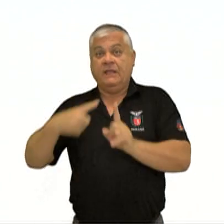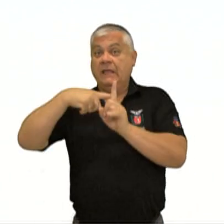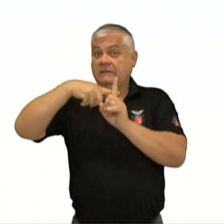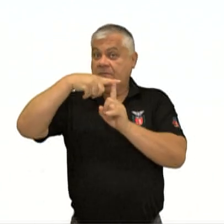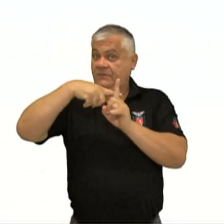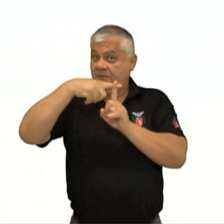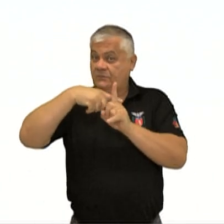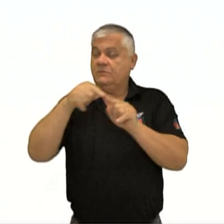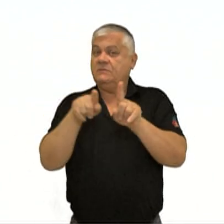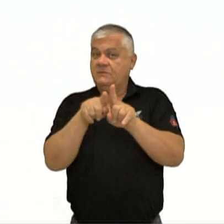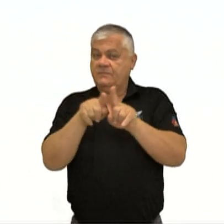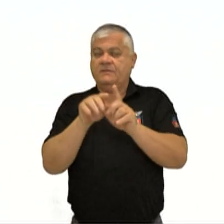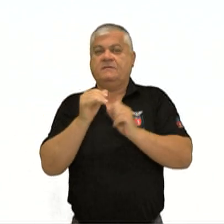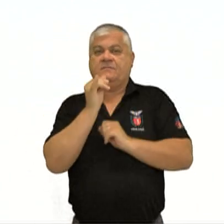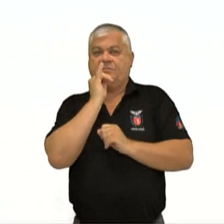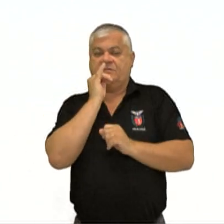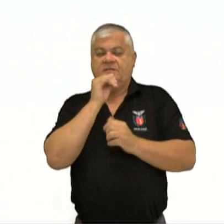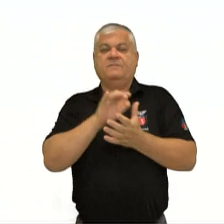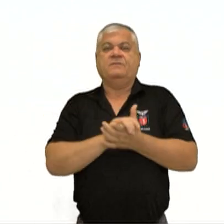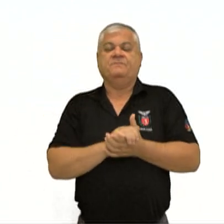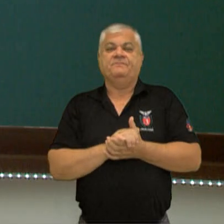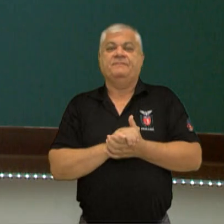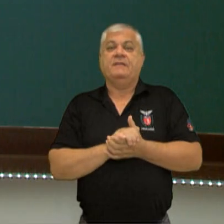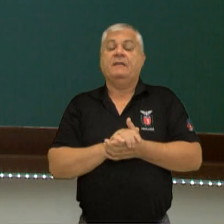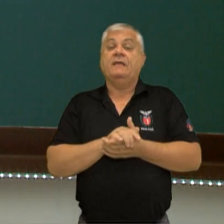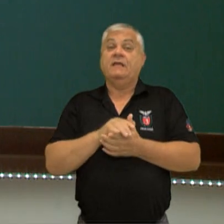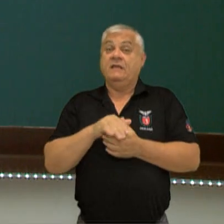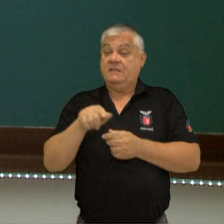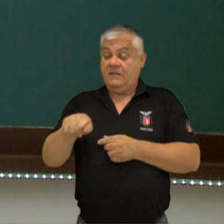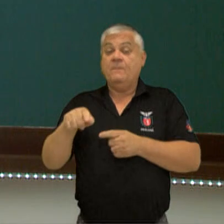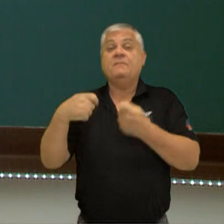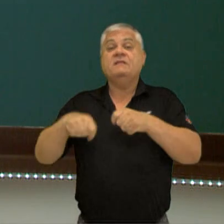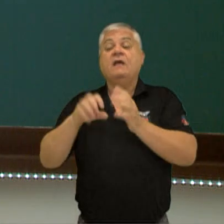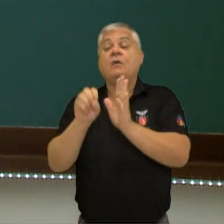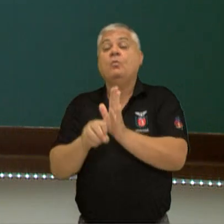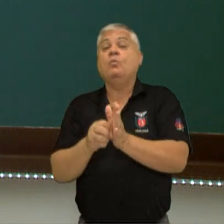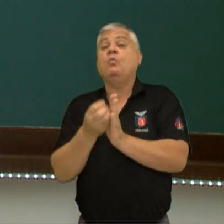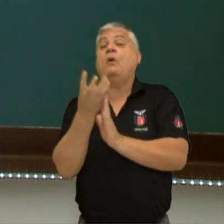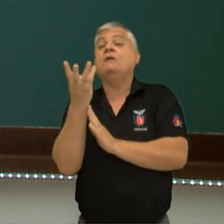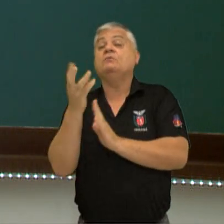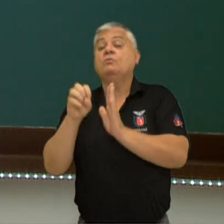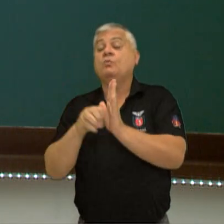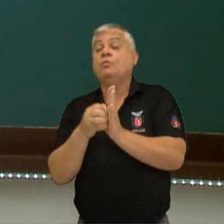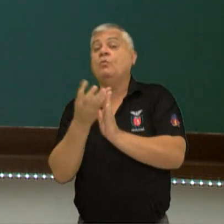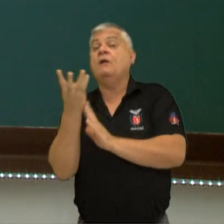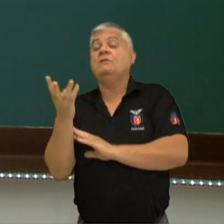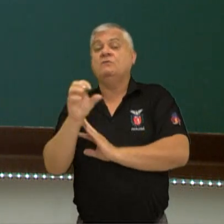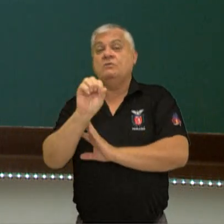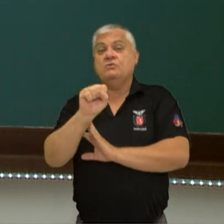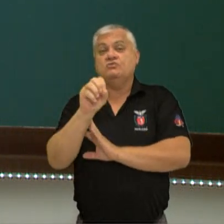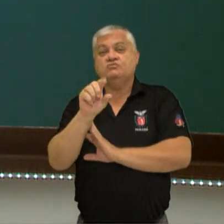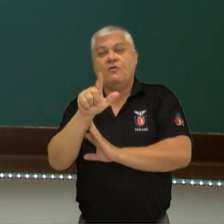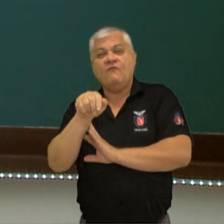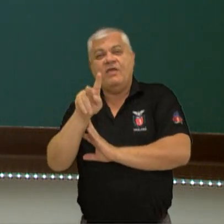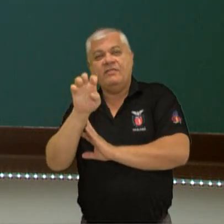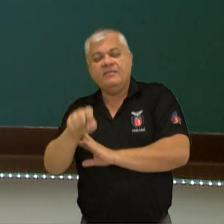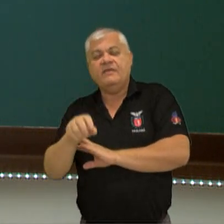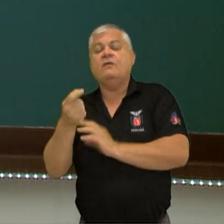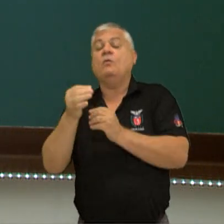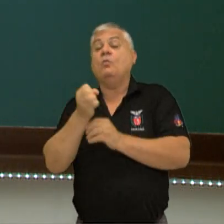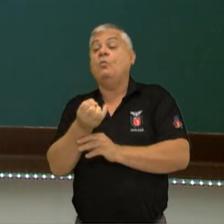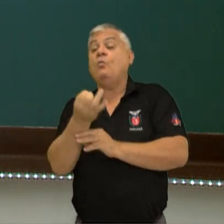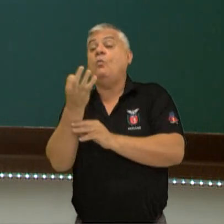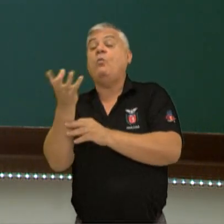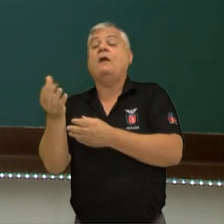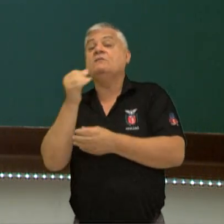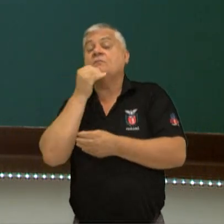Então, o coeficiente de solubilidade, ele depende da quantidade que eu tenho de solvente, ou seja, do volume ou da massa de